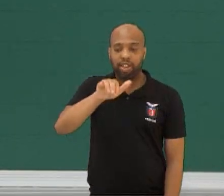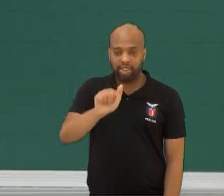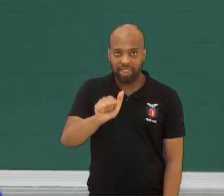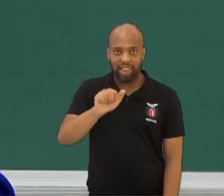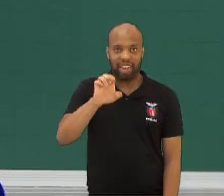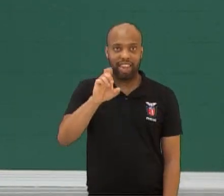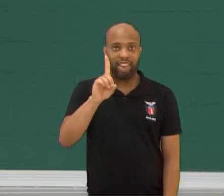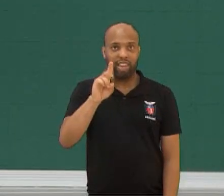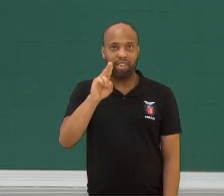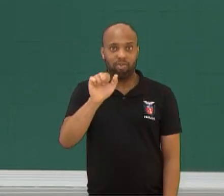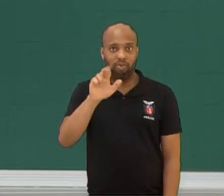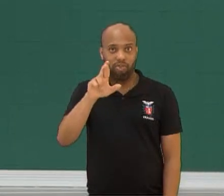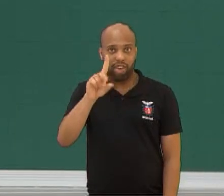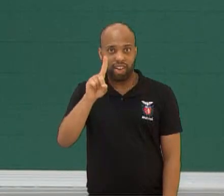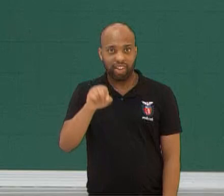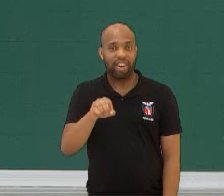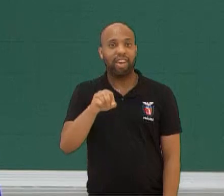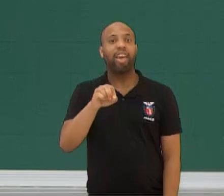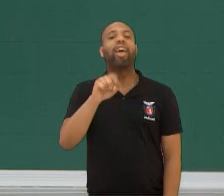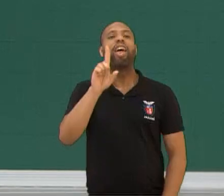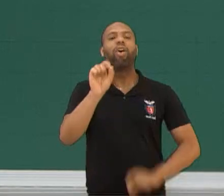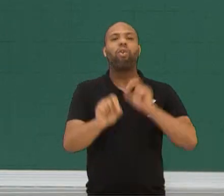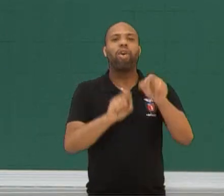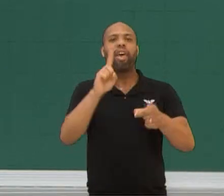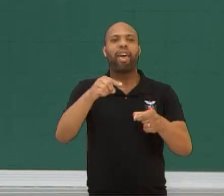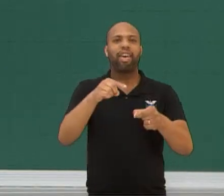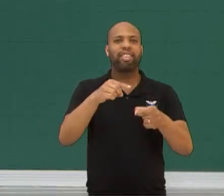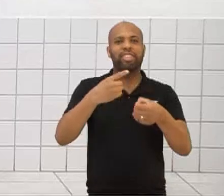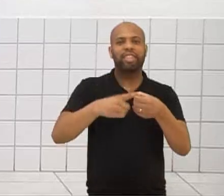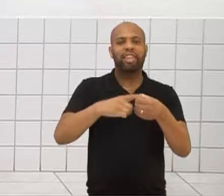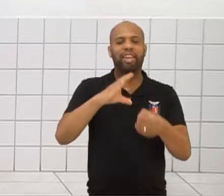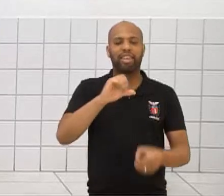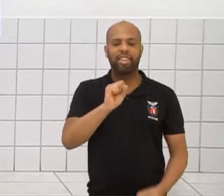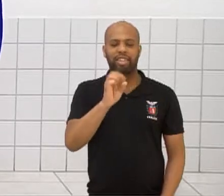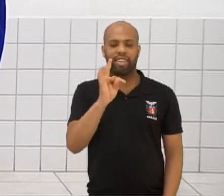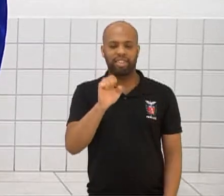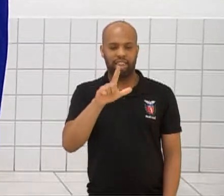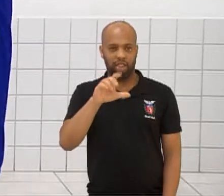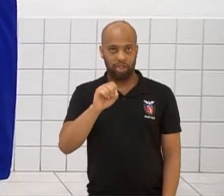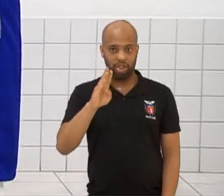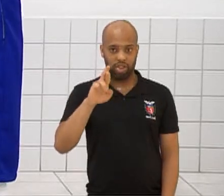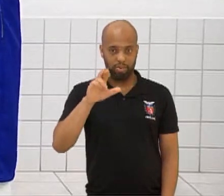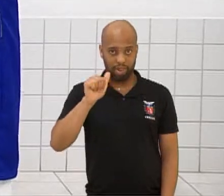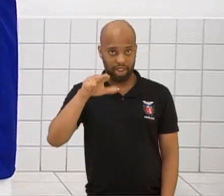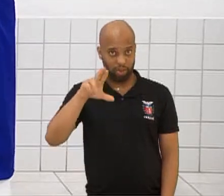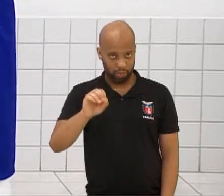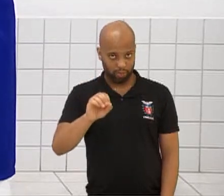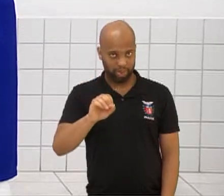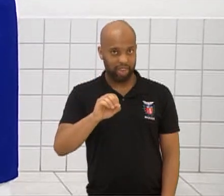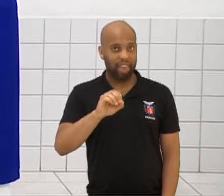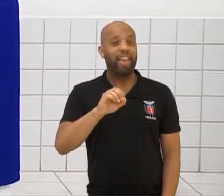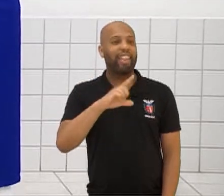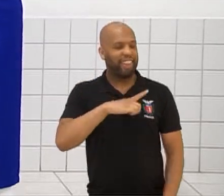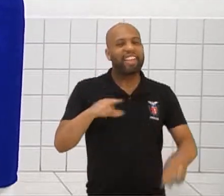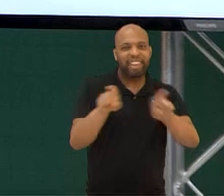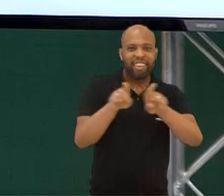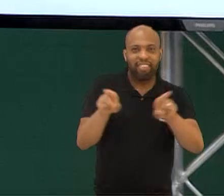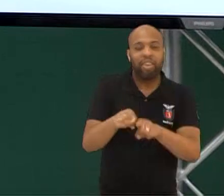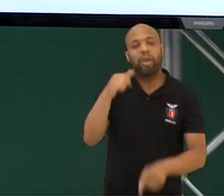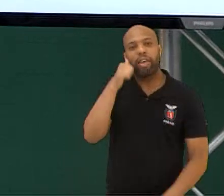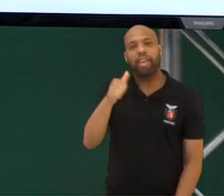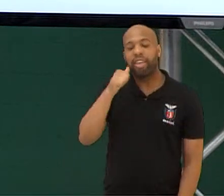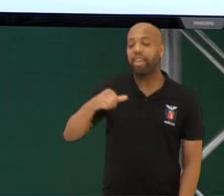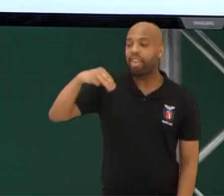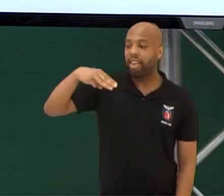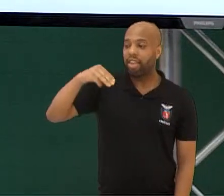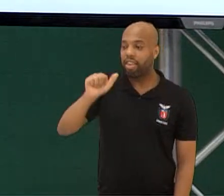de Castelo Branco. Estão aí atentas, estou esperando suas perguntinhas, hein, meninas? Olha que legal. Eu também tenho dois recadinhos aqui, professora Joyce. O primeiro é da Marcela